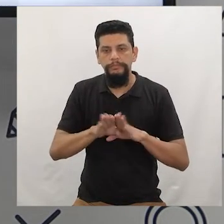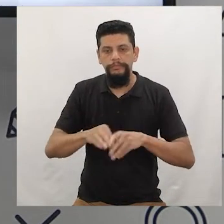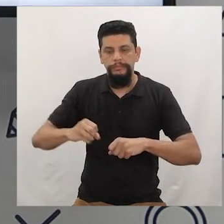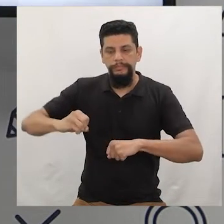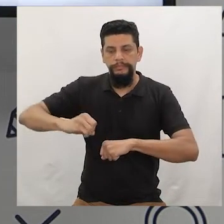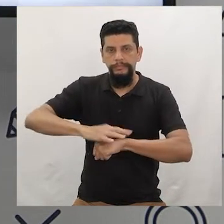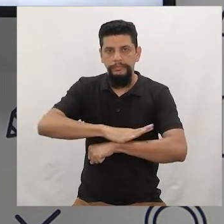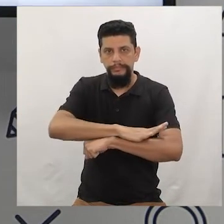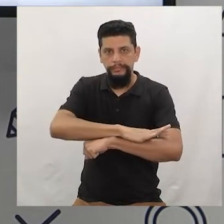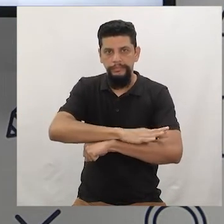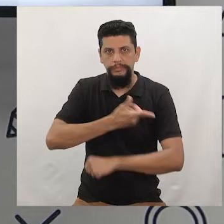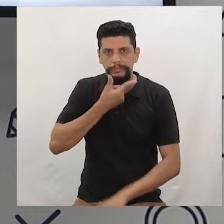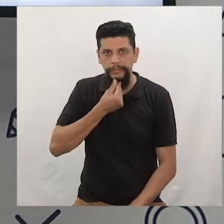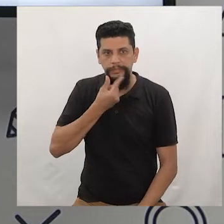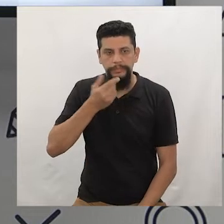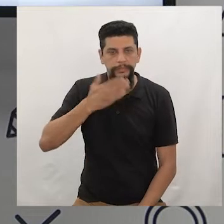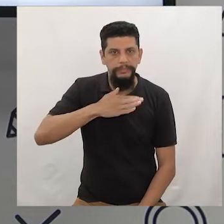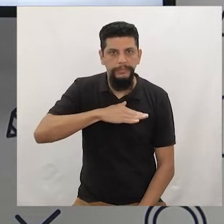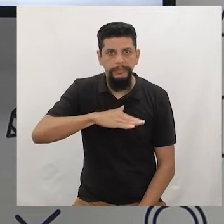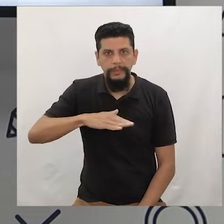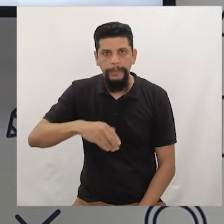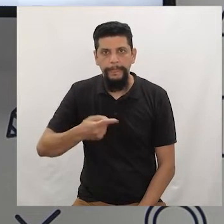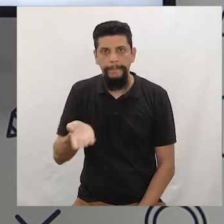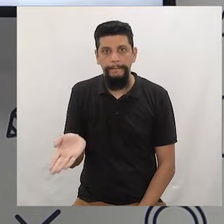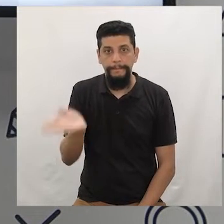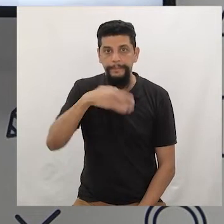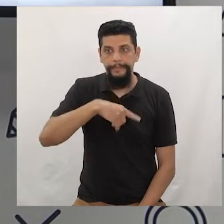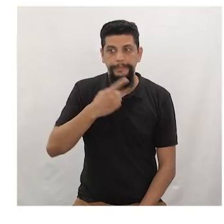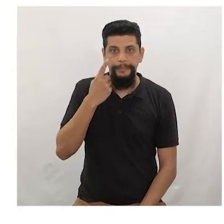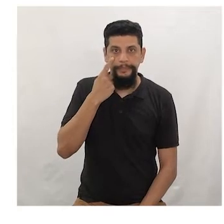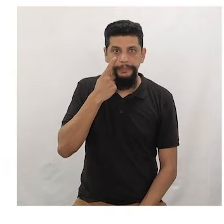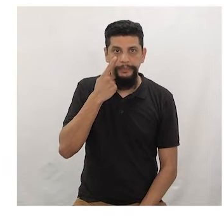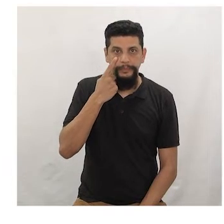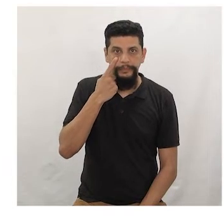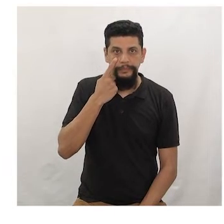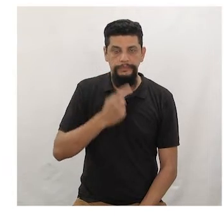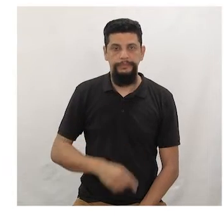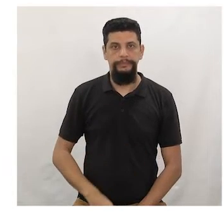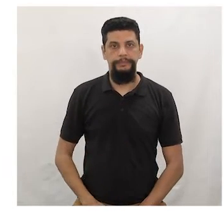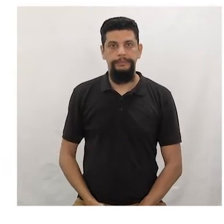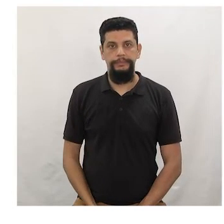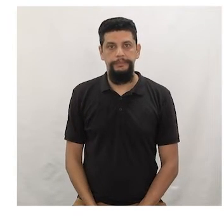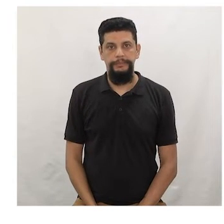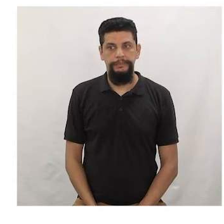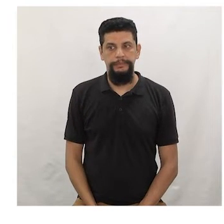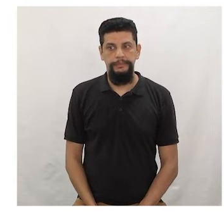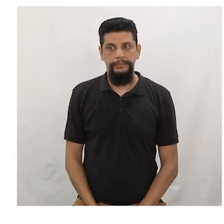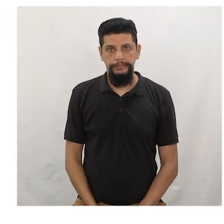a sombra do menino no sol? Vamos lá?